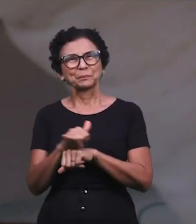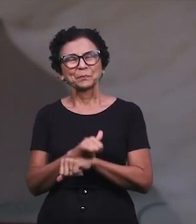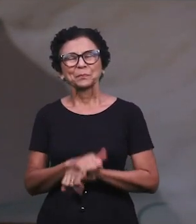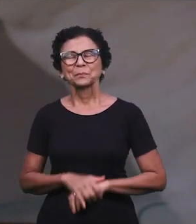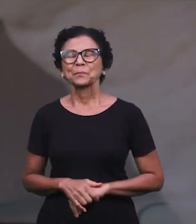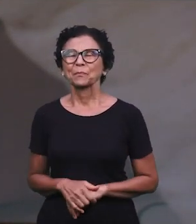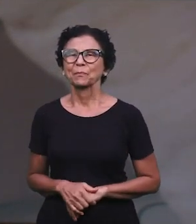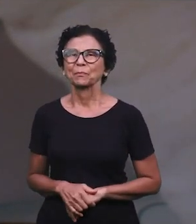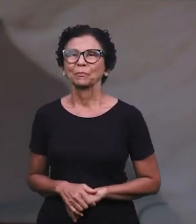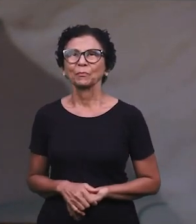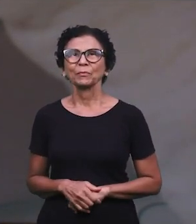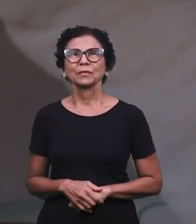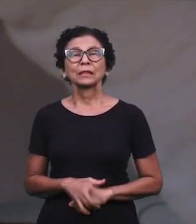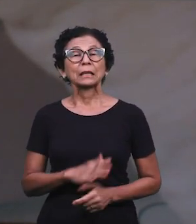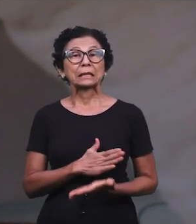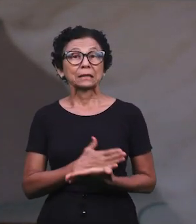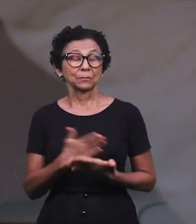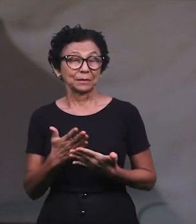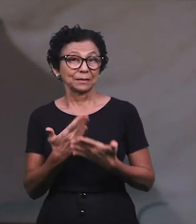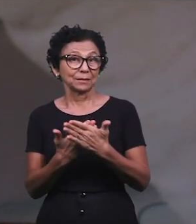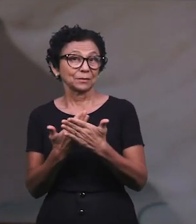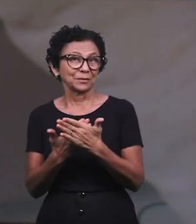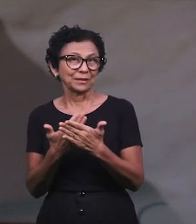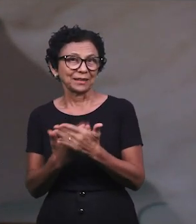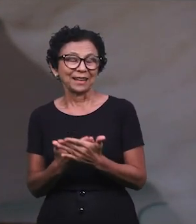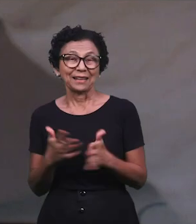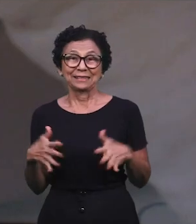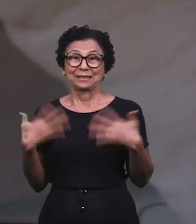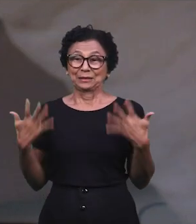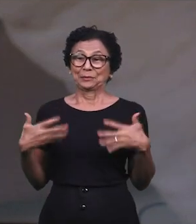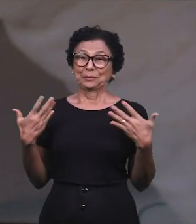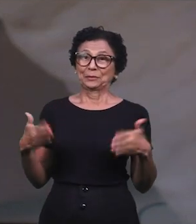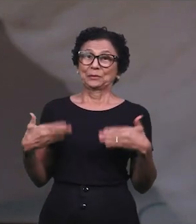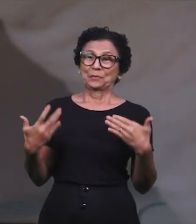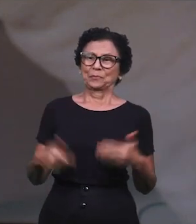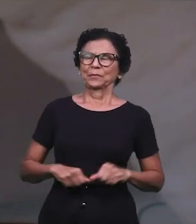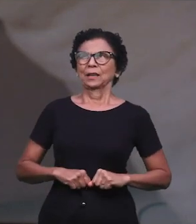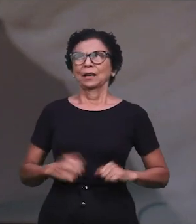vezes, quando a gente está começando a estudar, a gente está empolgado, você fala assim, ó,